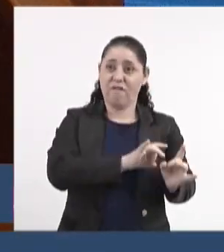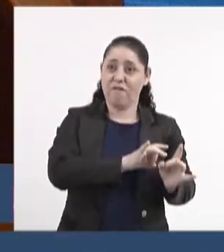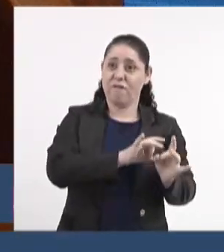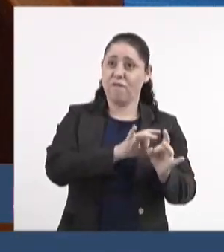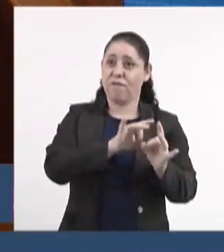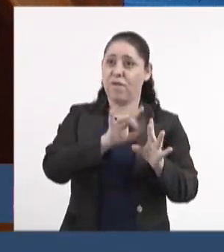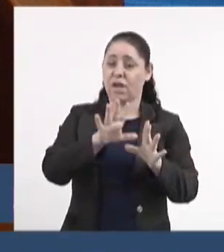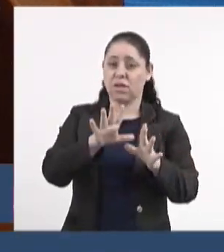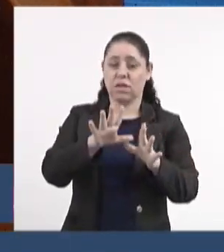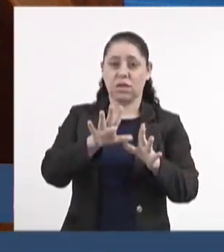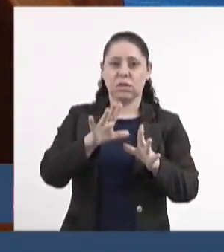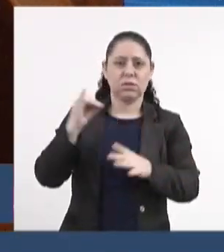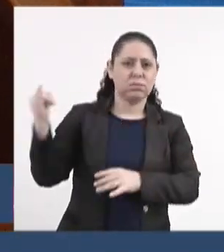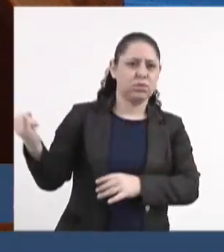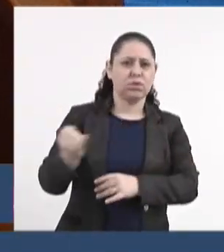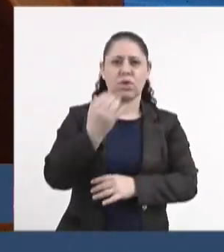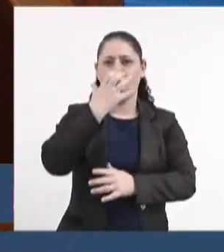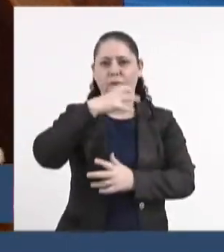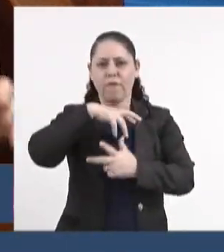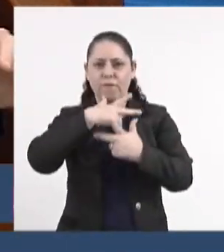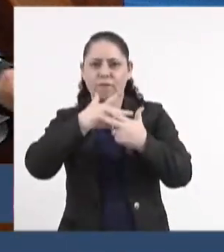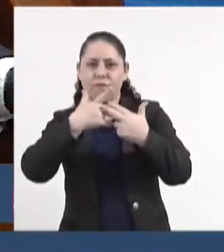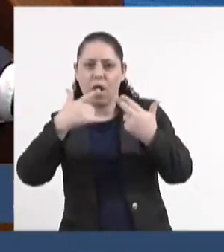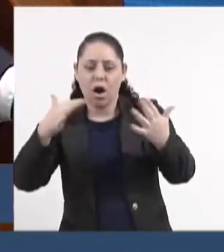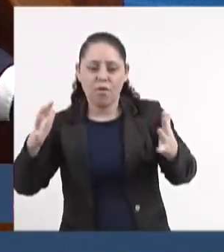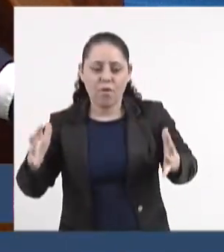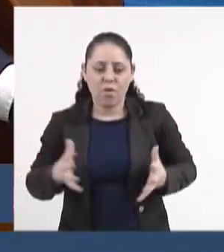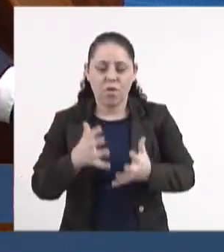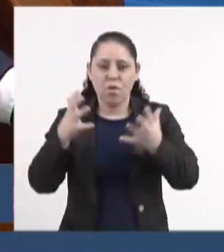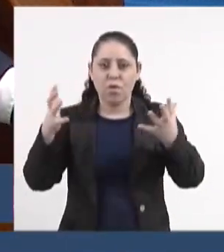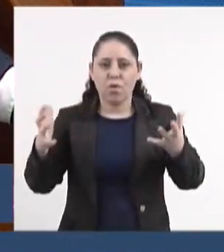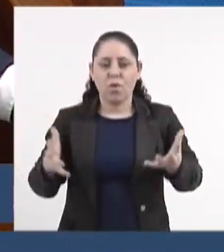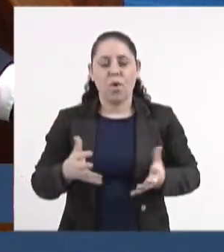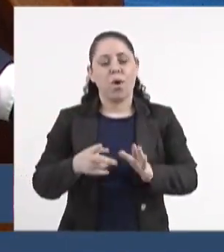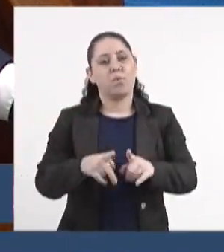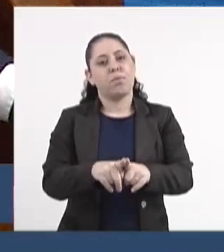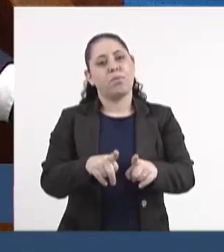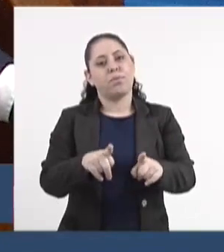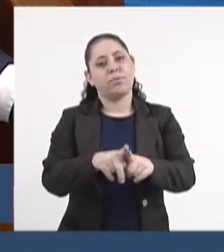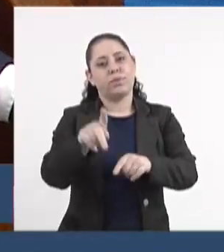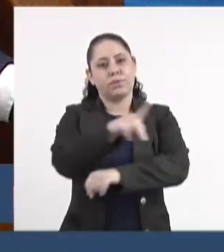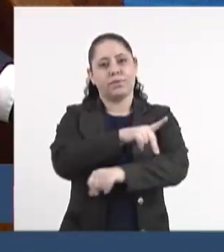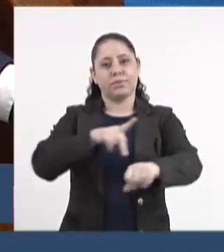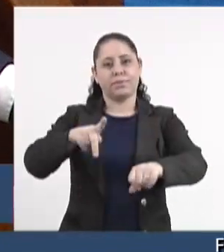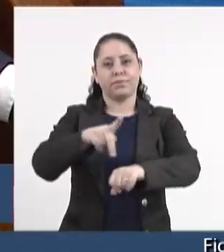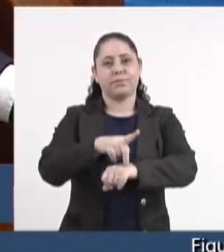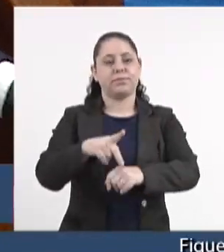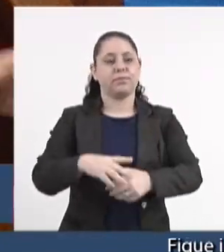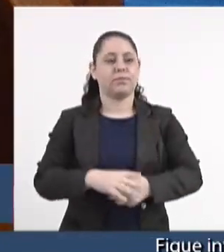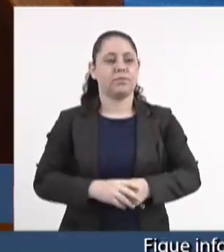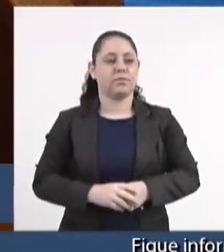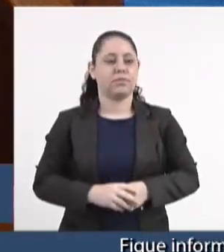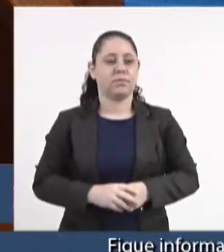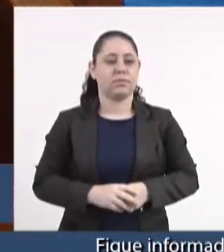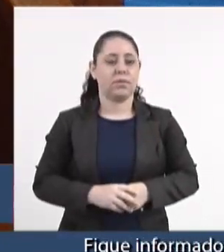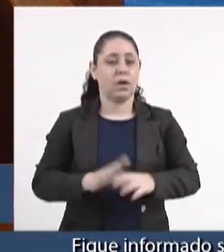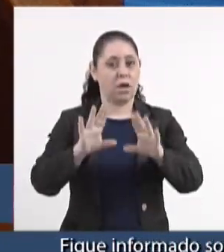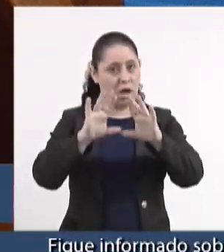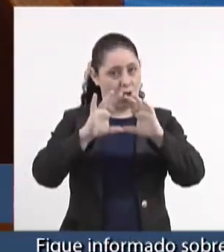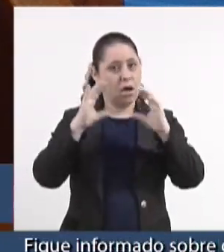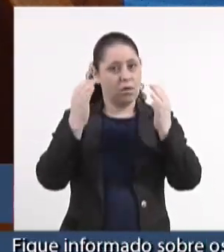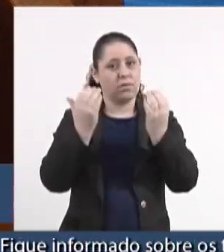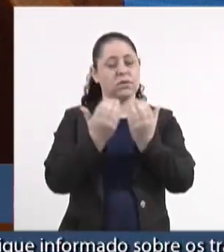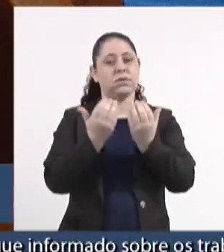exportador de frutas e legumes do país. As